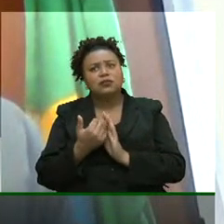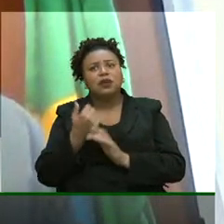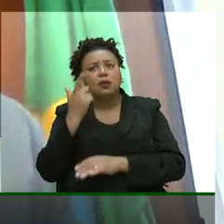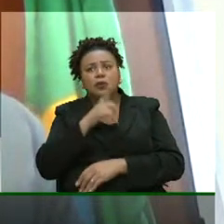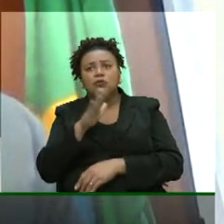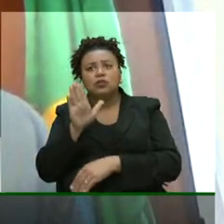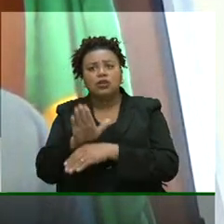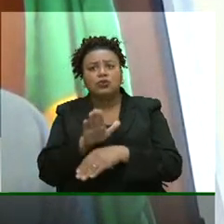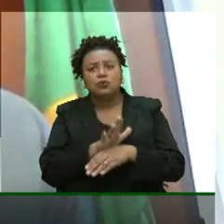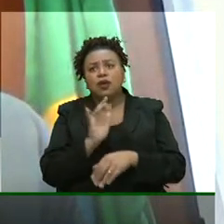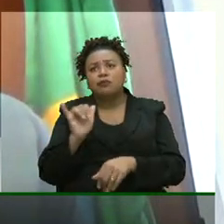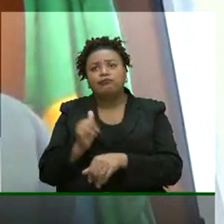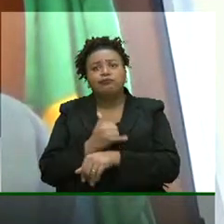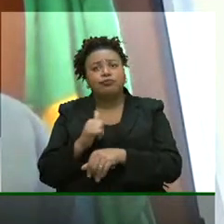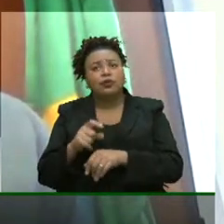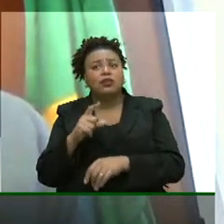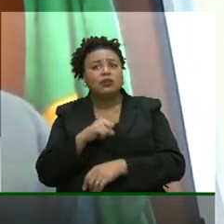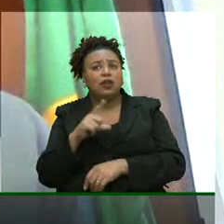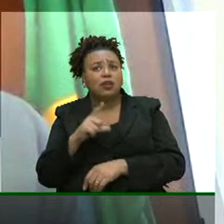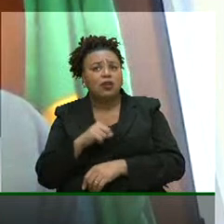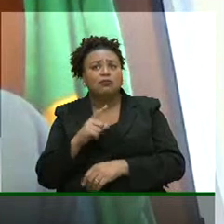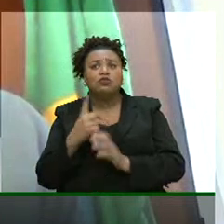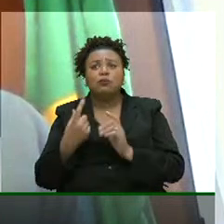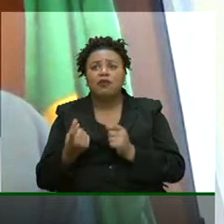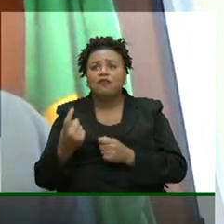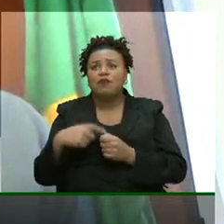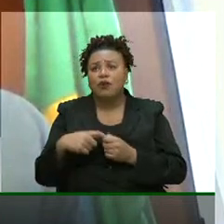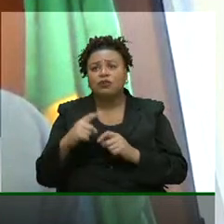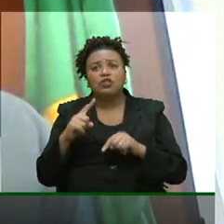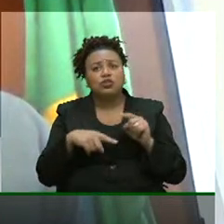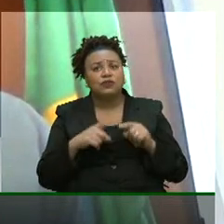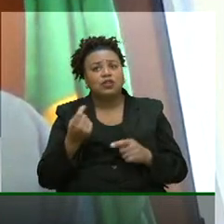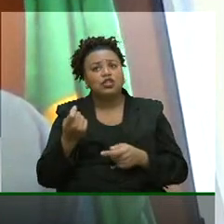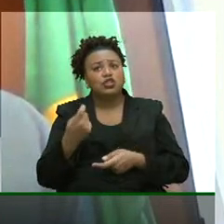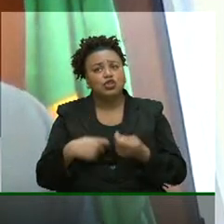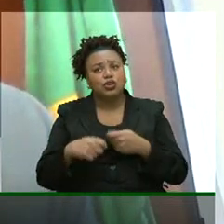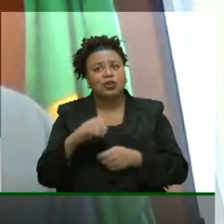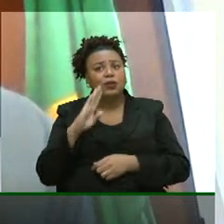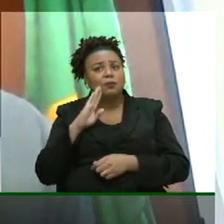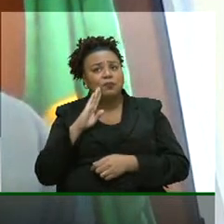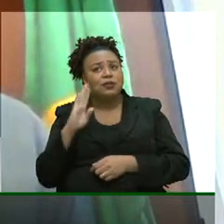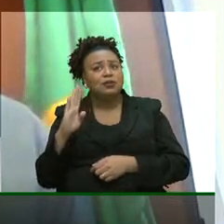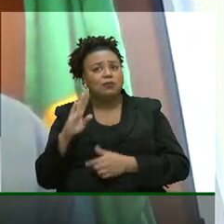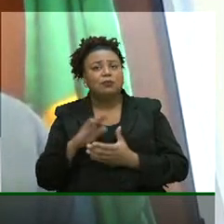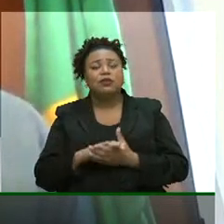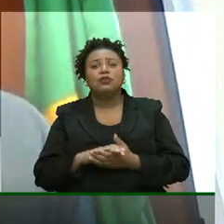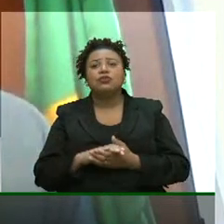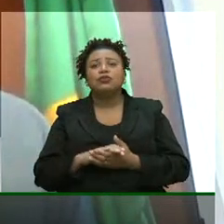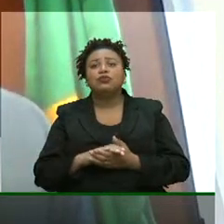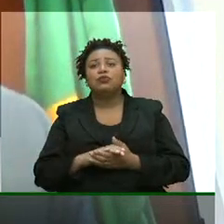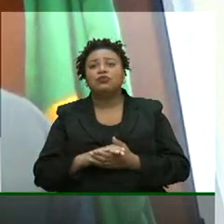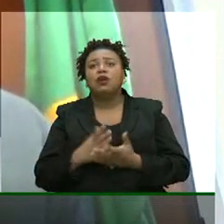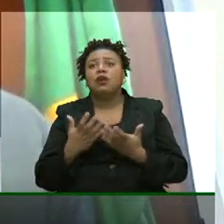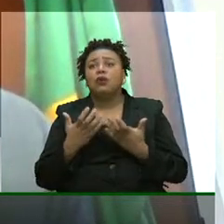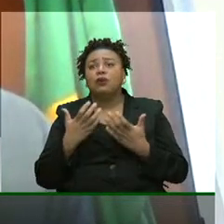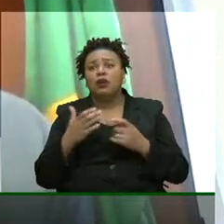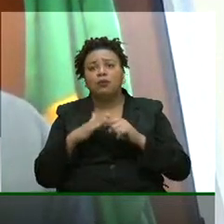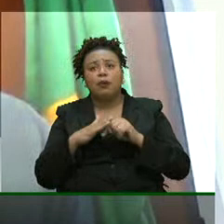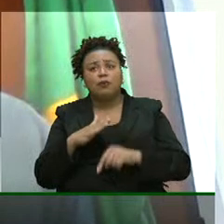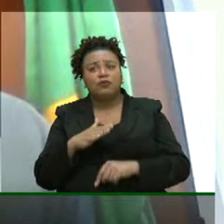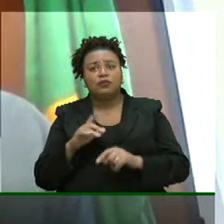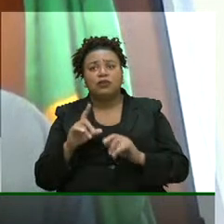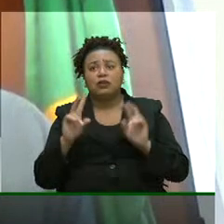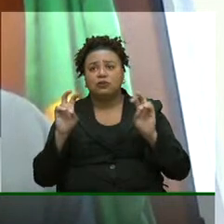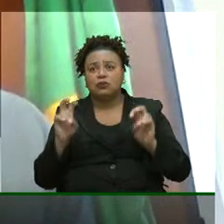ajudar a construir alternativas para que tenhamos uma retomada das atividades econômicas, em especial dentro depois eu quero me aprofundar mais nessa